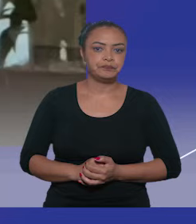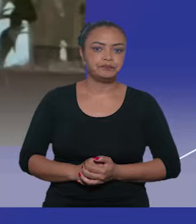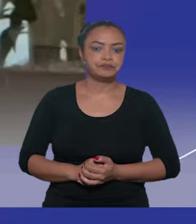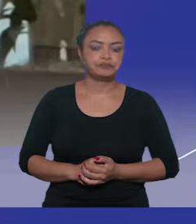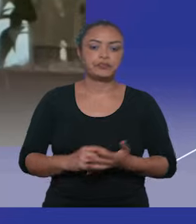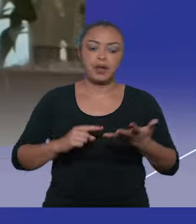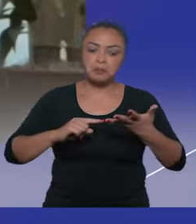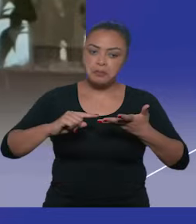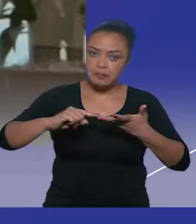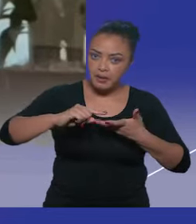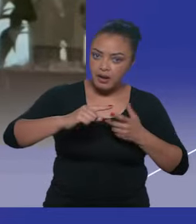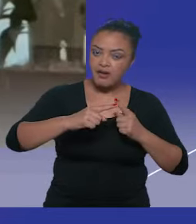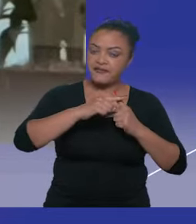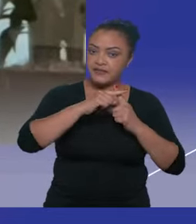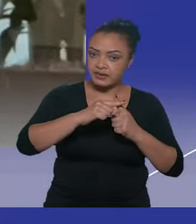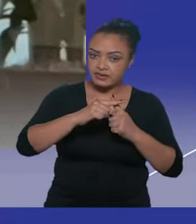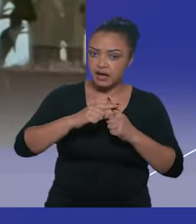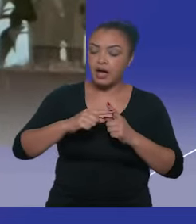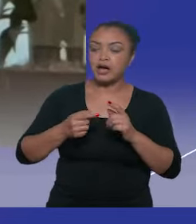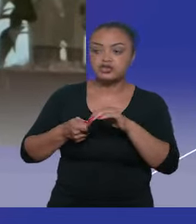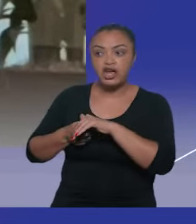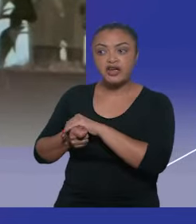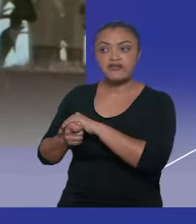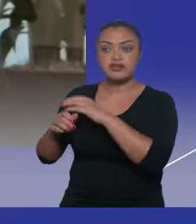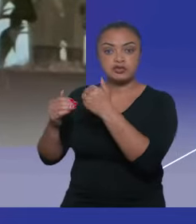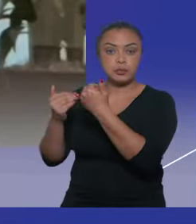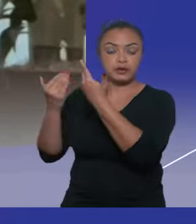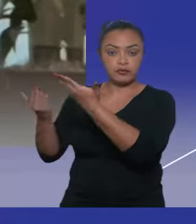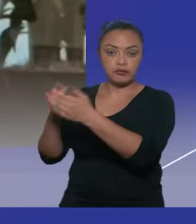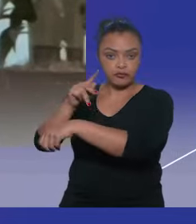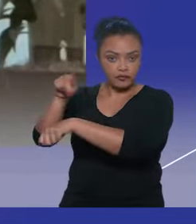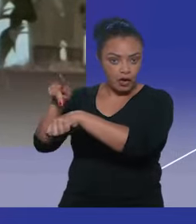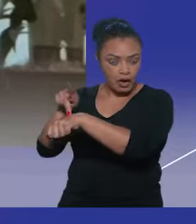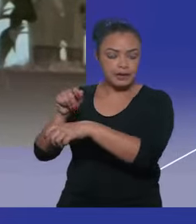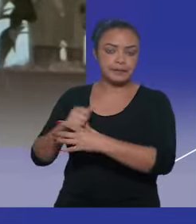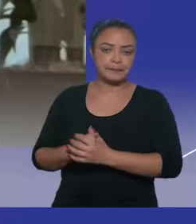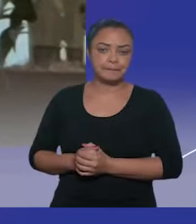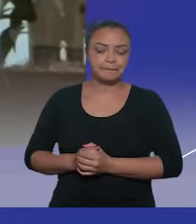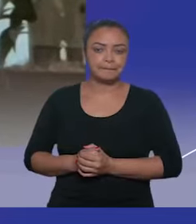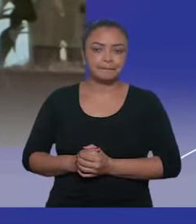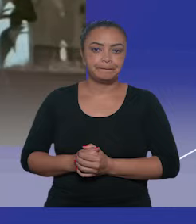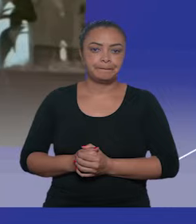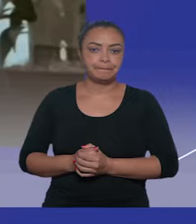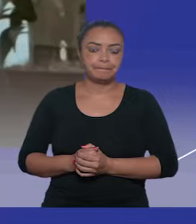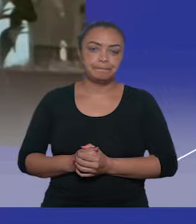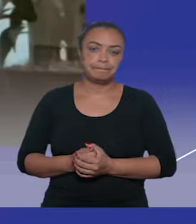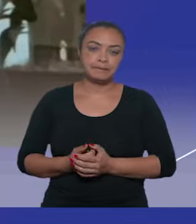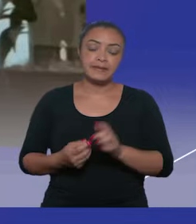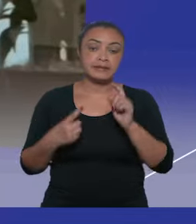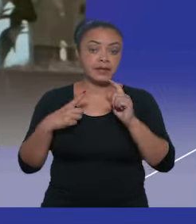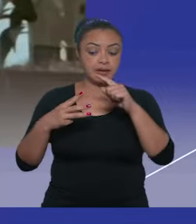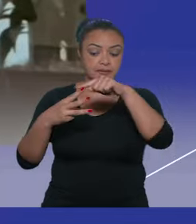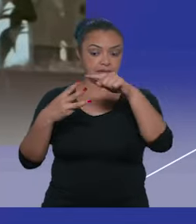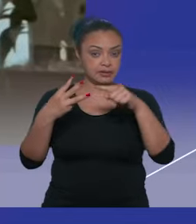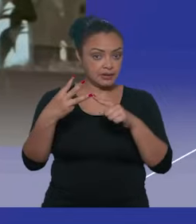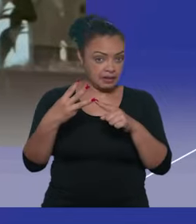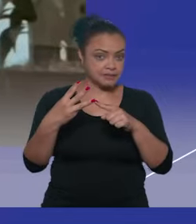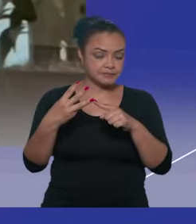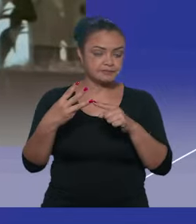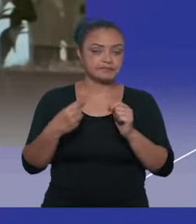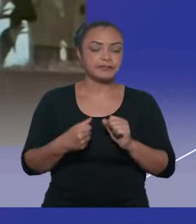Perfeito. Eu acho que o ponto principal em termos das vantagens de se investir fora do Brasil, nesse investimento